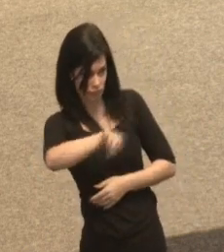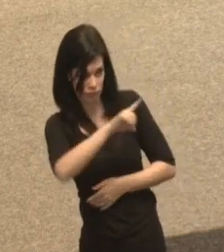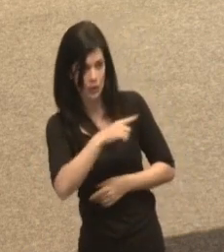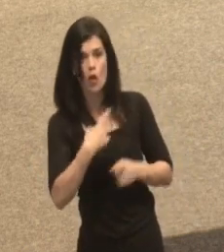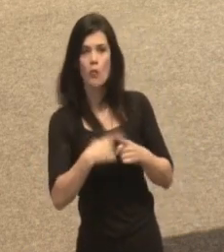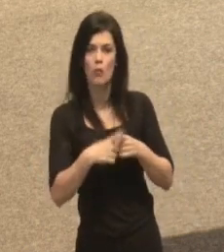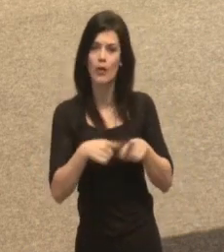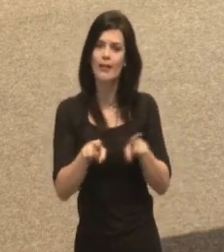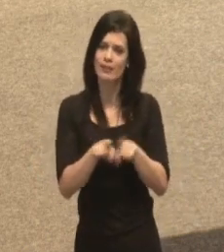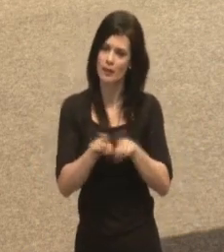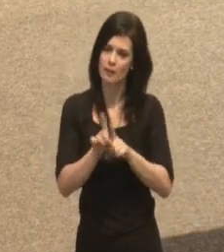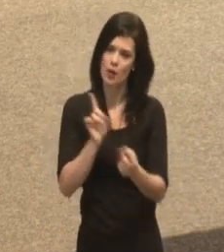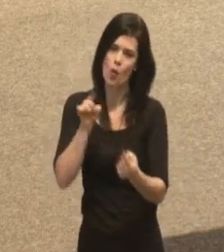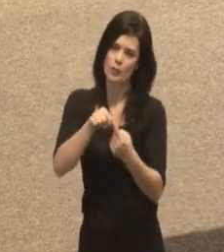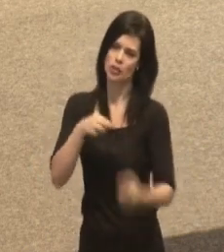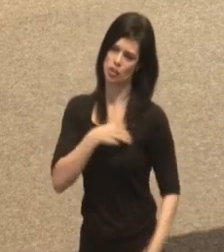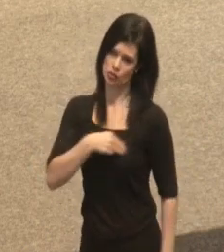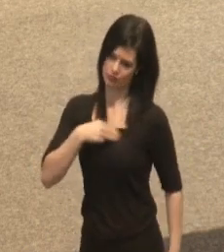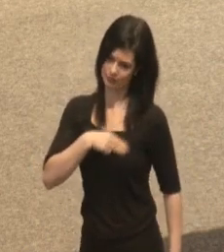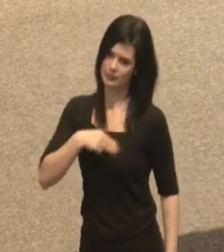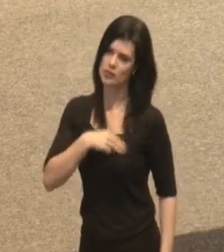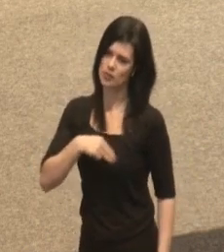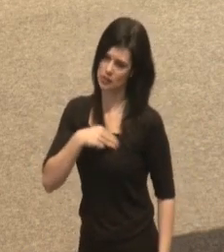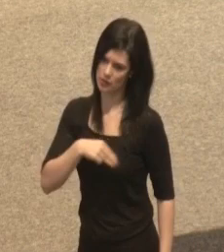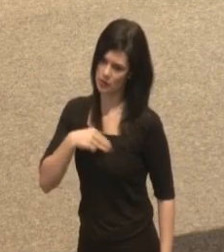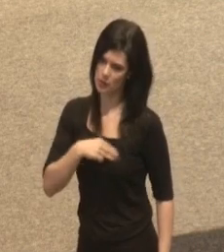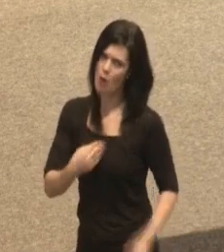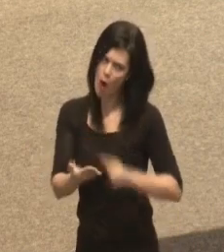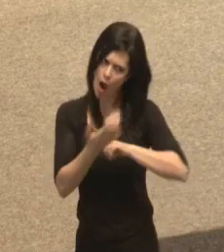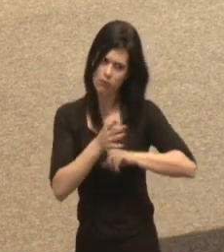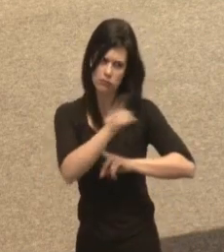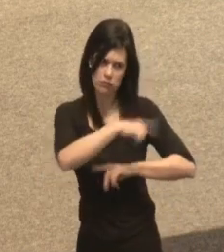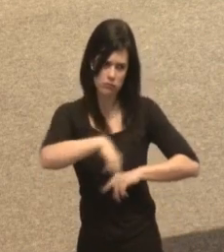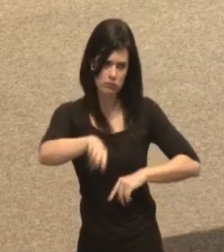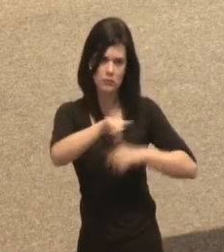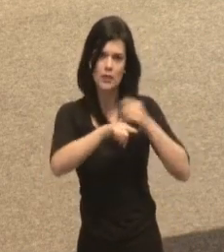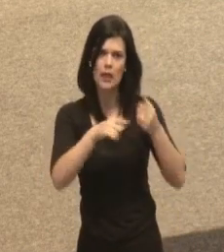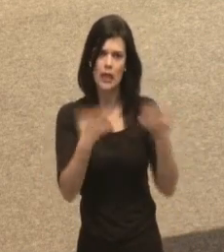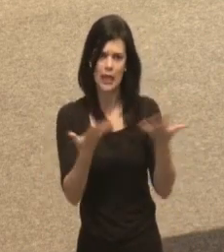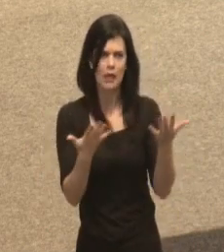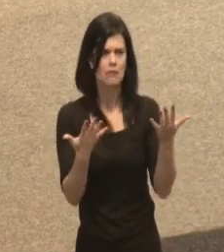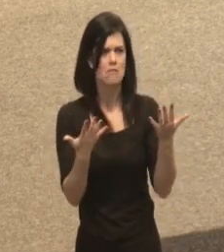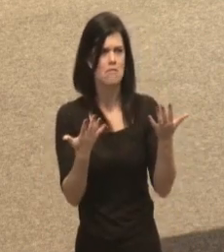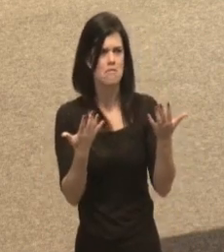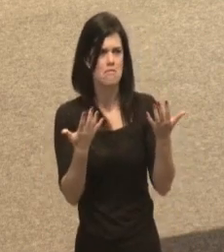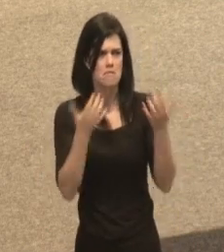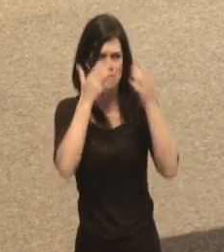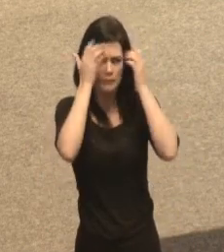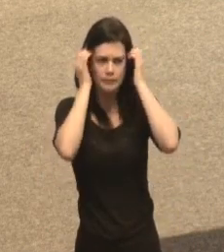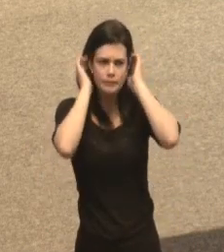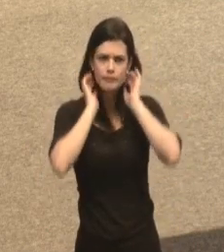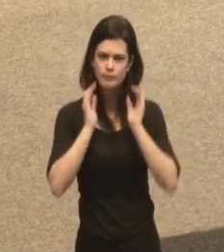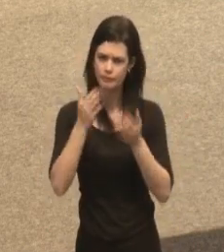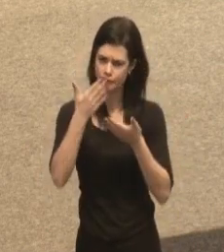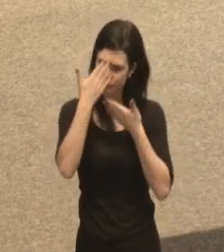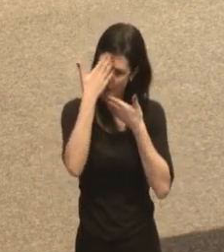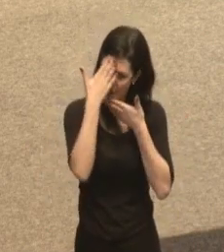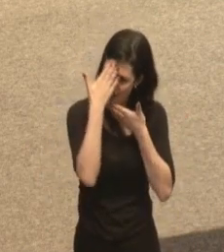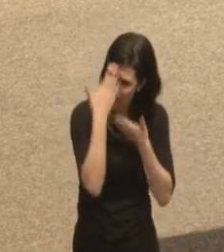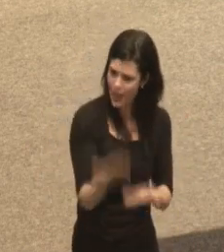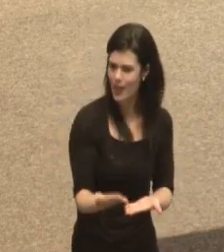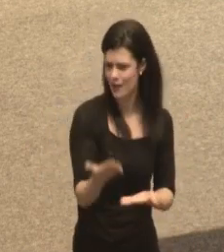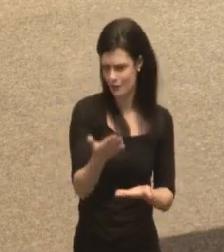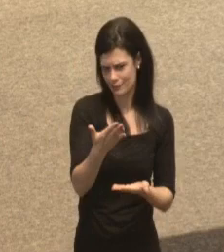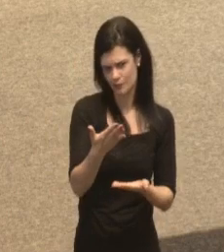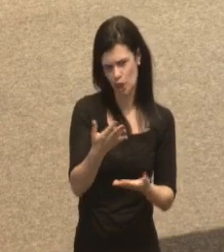líderes, dos irmãos que se envolvem tanto nesta obra, e eu quero saudar aqui a igreja com uma palavra de gratidão,